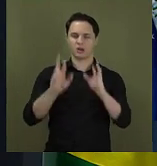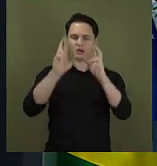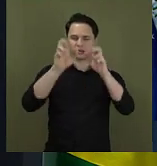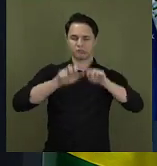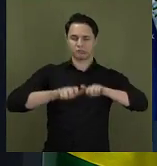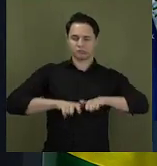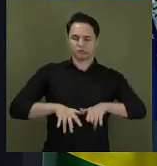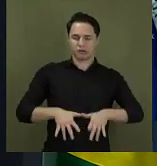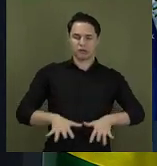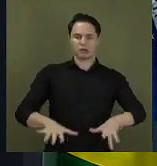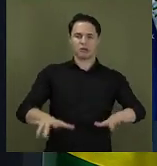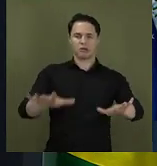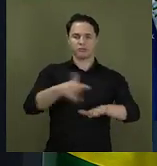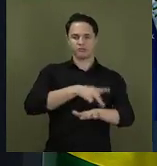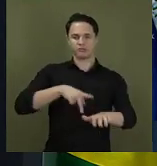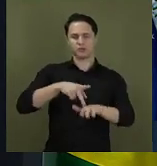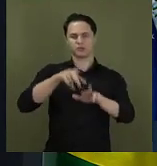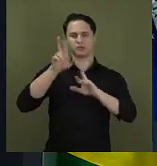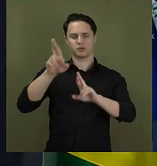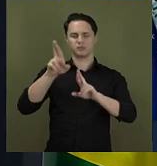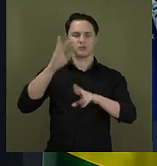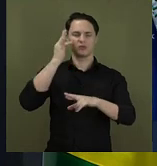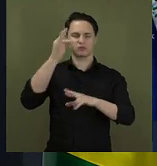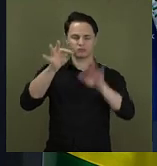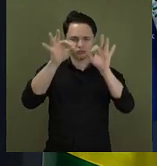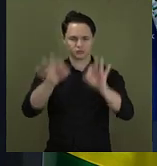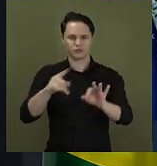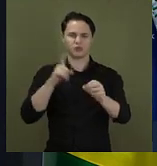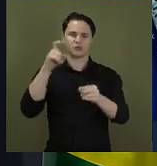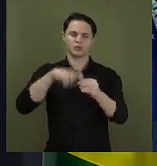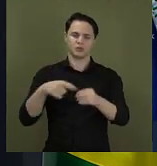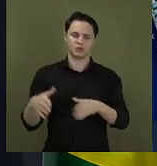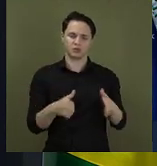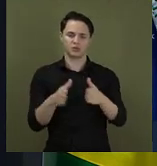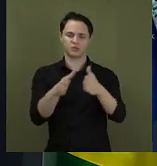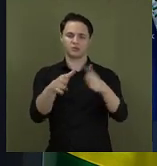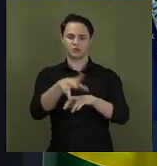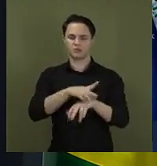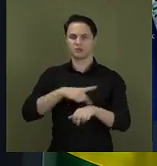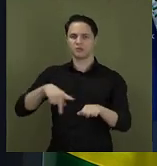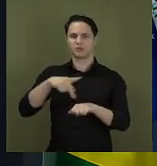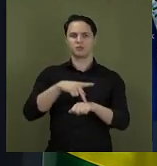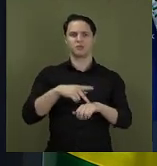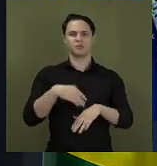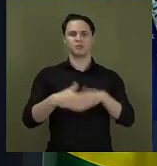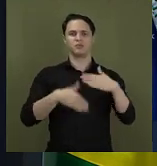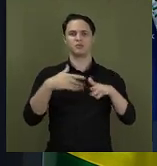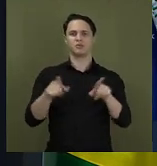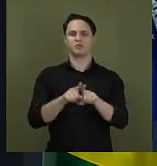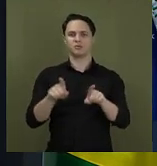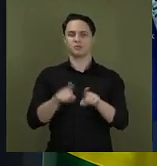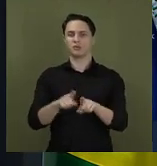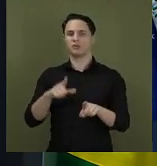E nesse dia, que espero que não tardará, vamos retomar o caminho para a construção de uma nação, não apenas próxima, mas para que